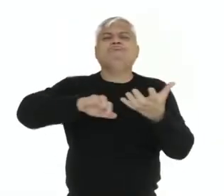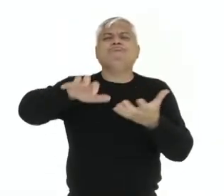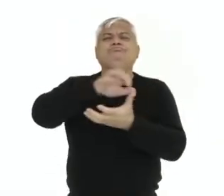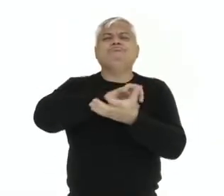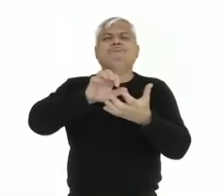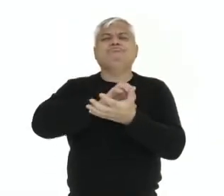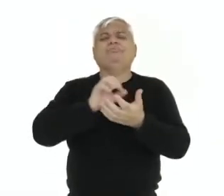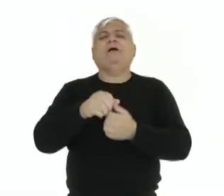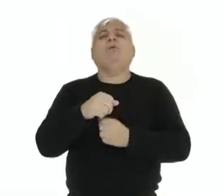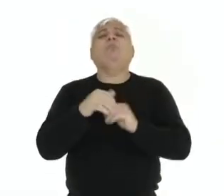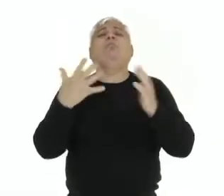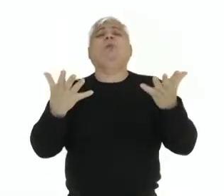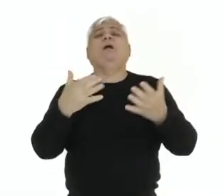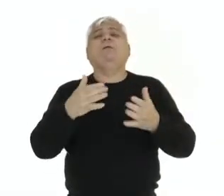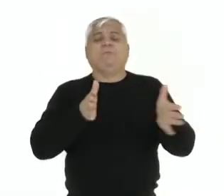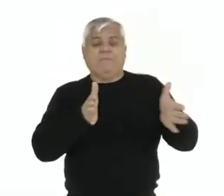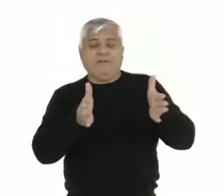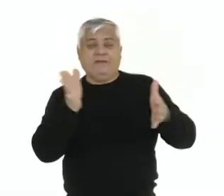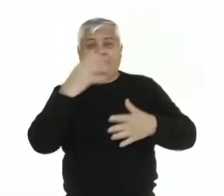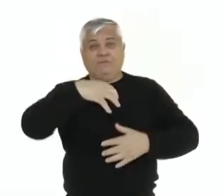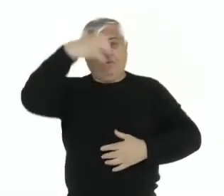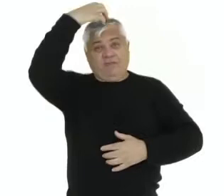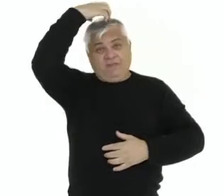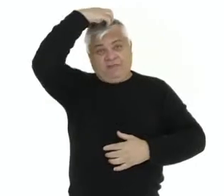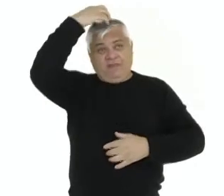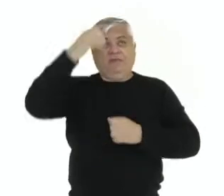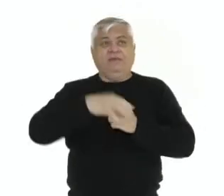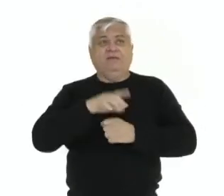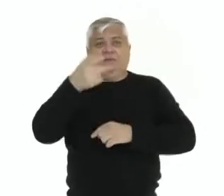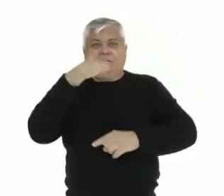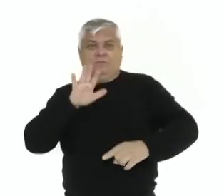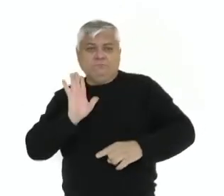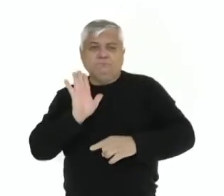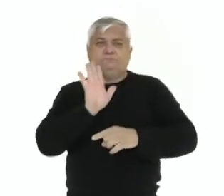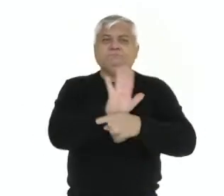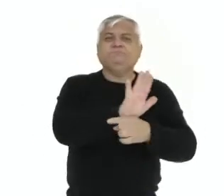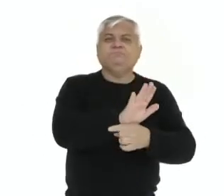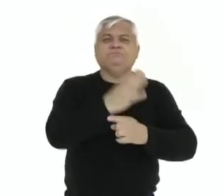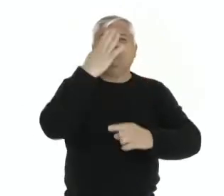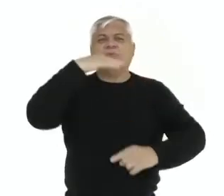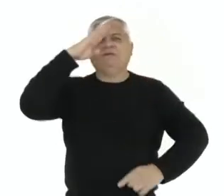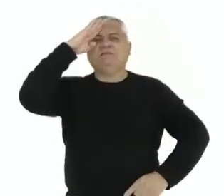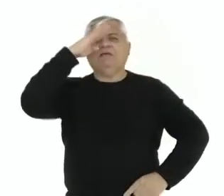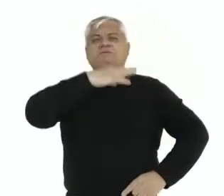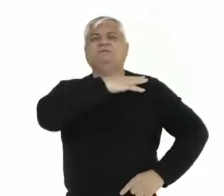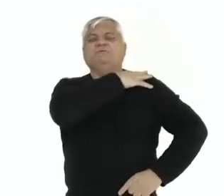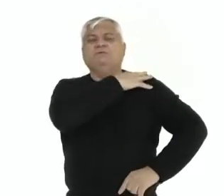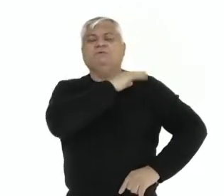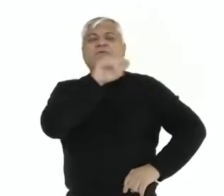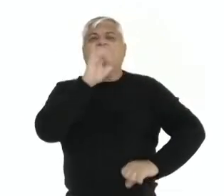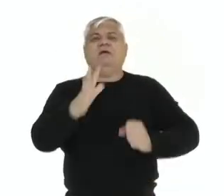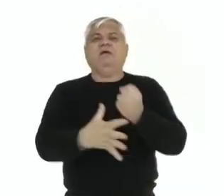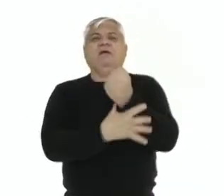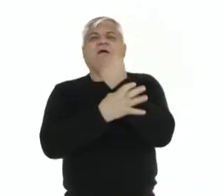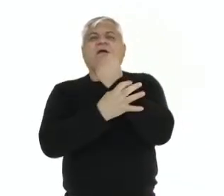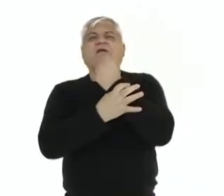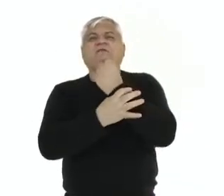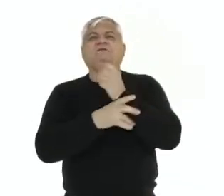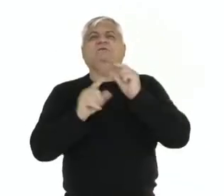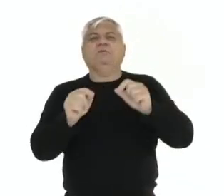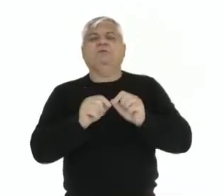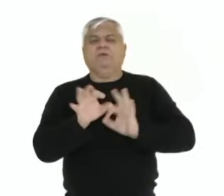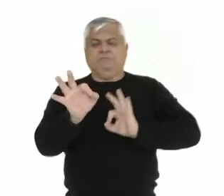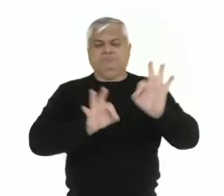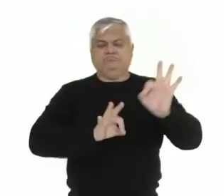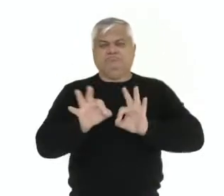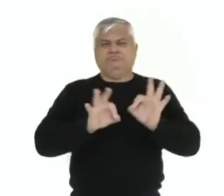período regencial brasileira que contou com a participação do Exército Brasileiro, que garantiu a manutenção da